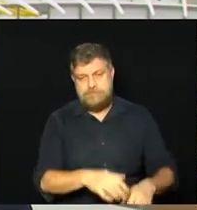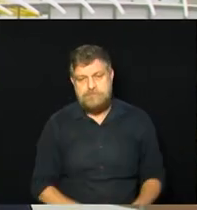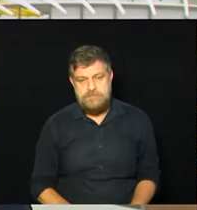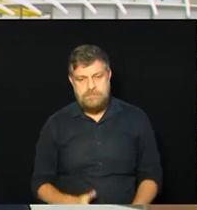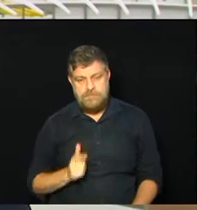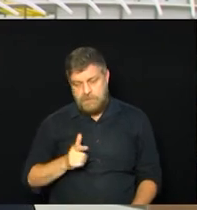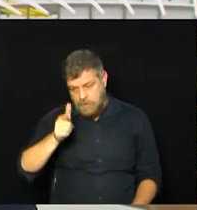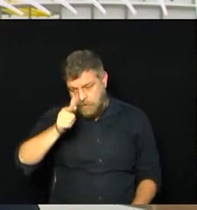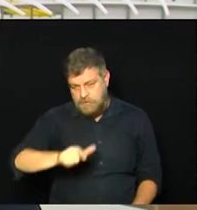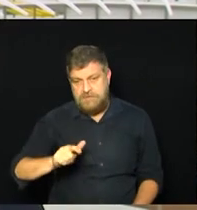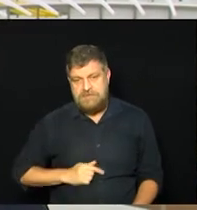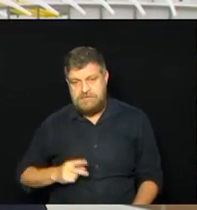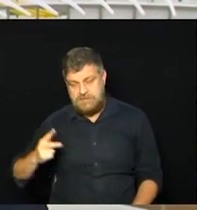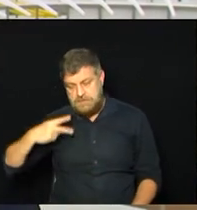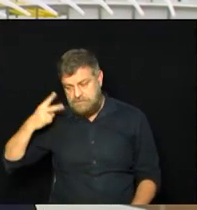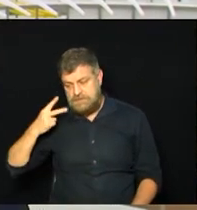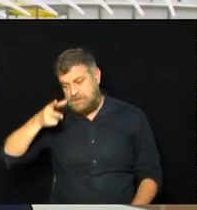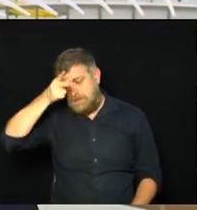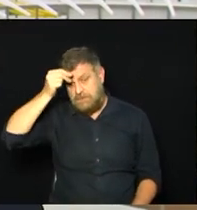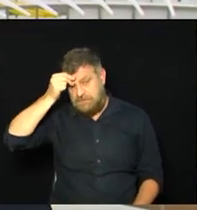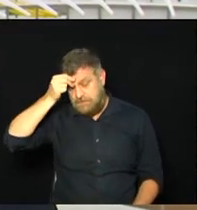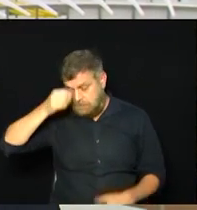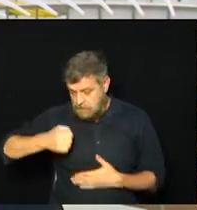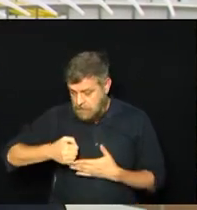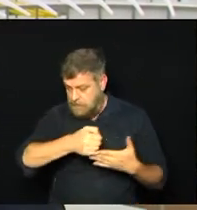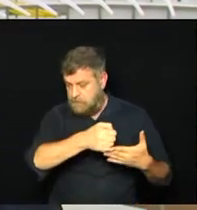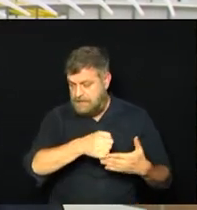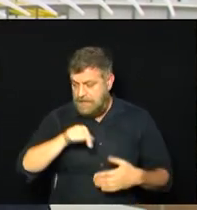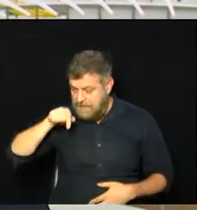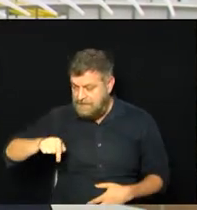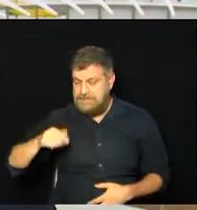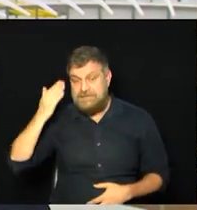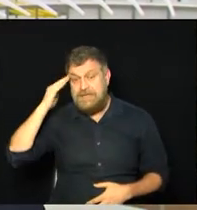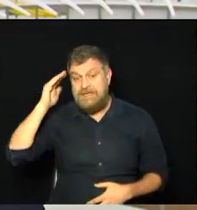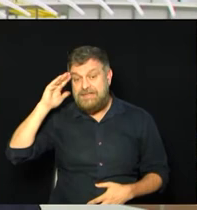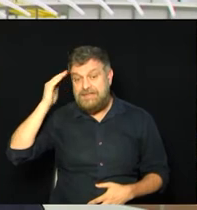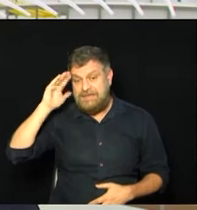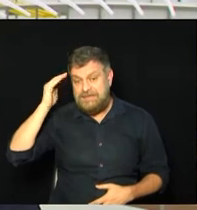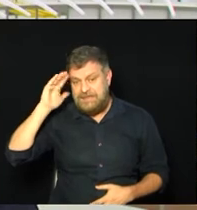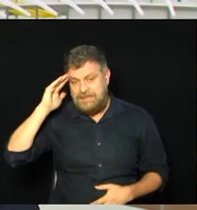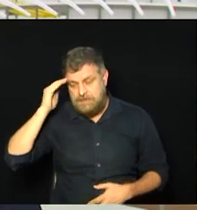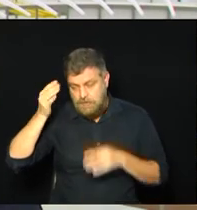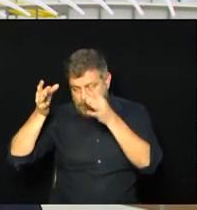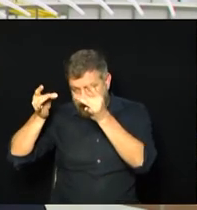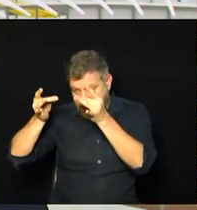de novo, dos órgãos legislativos e executivos. Então é fundamental que eles entendam em maiores